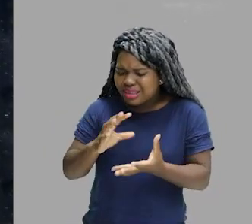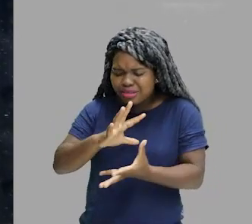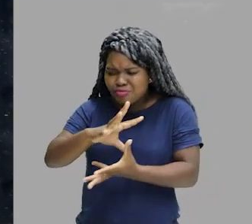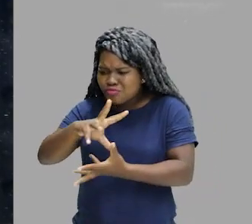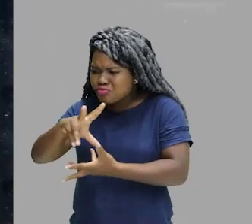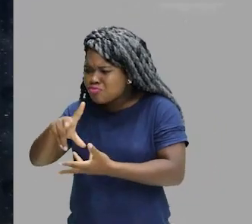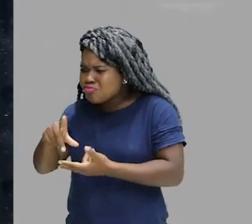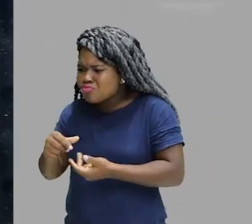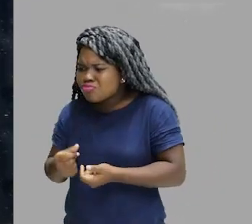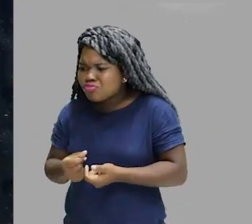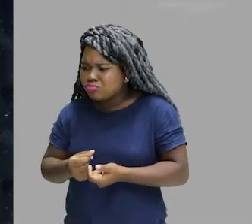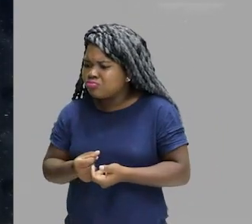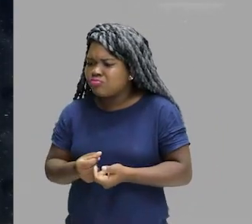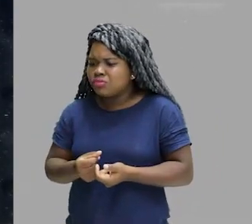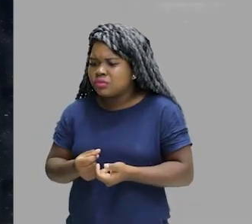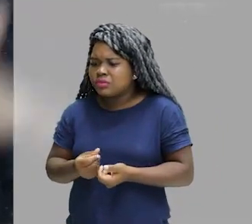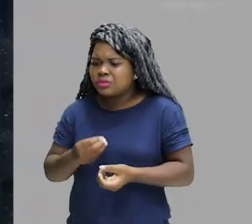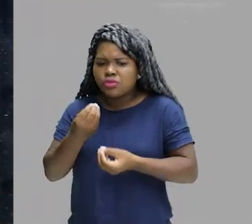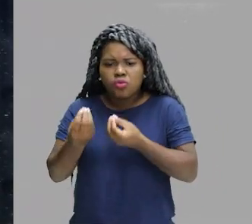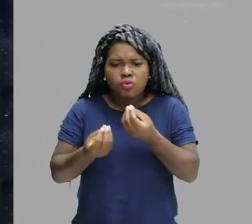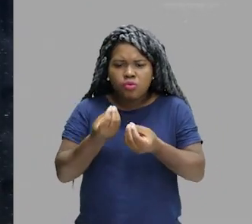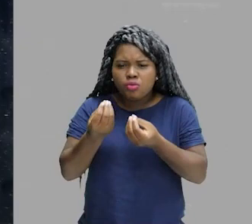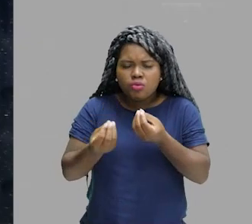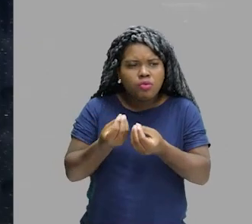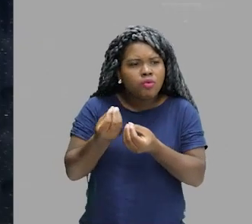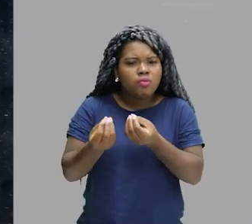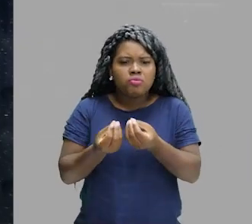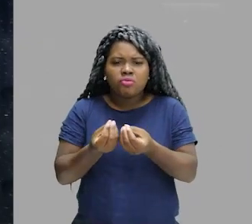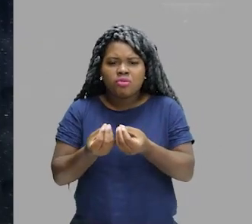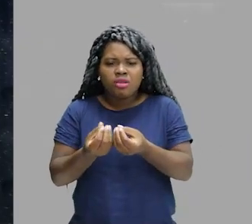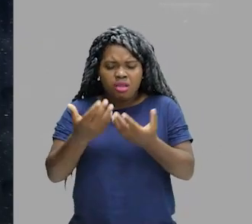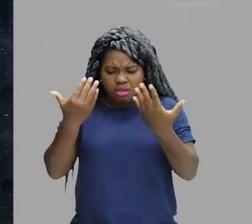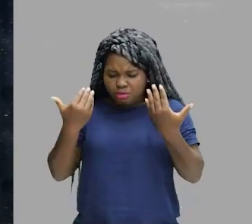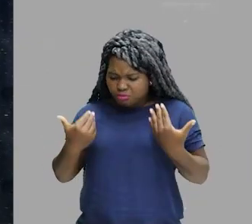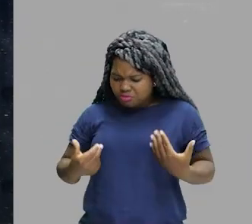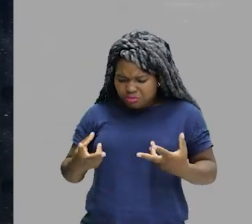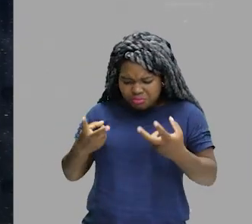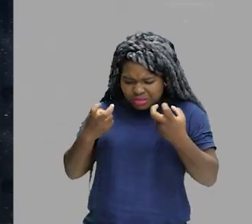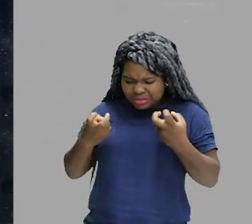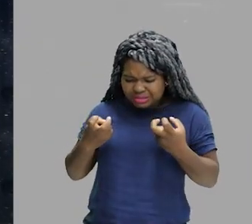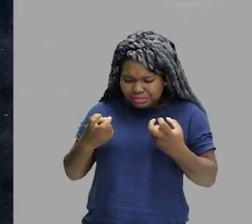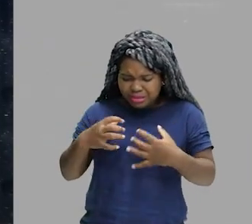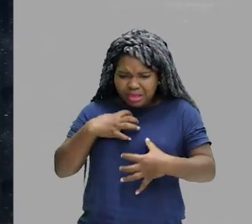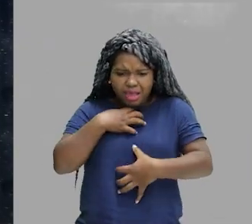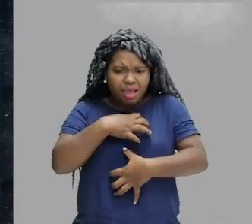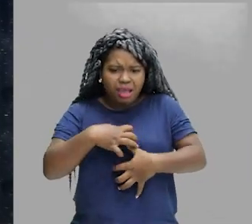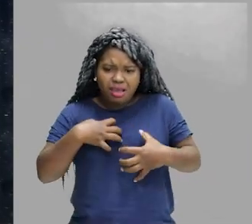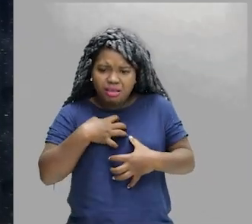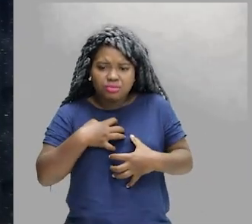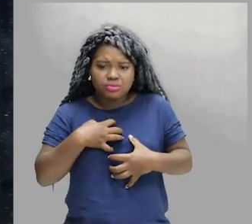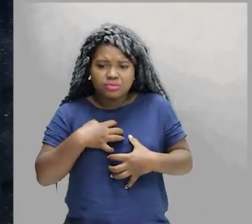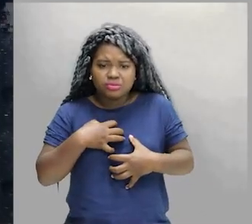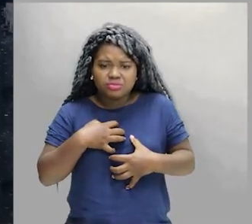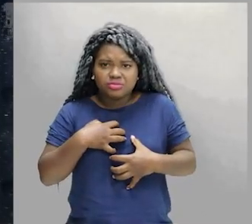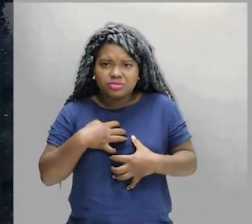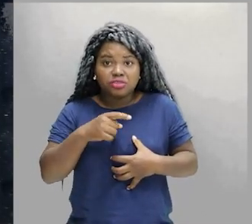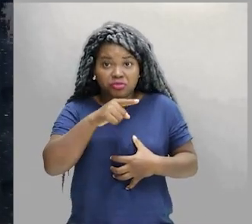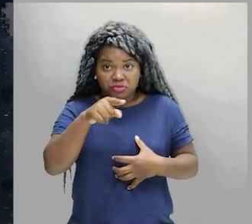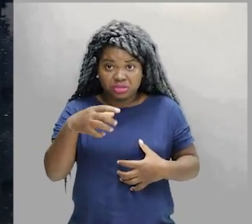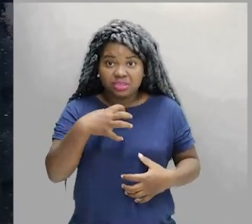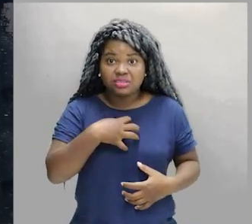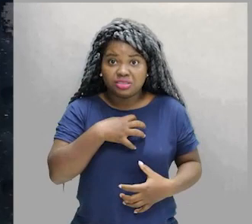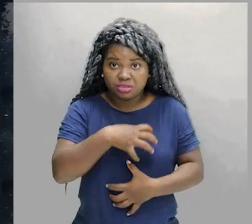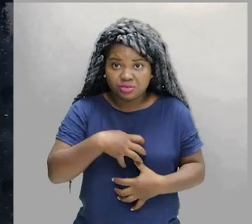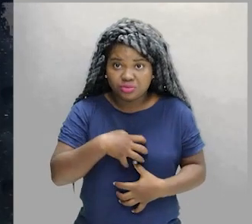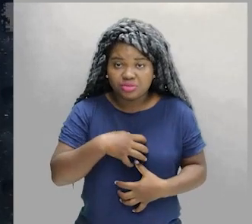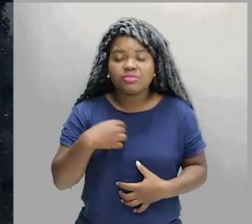encaixo nessa situação? Como eu vou me traduzir a angústia que eu estou sentindo? Alguém está sentindo angústia? Todos nós. E